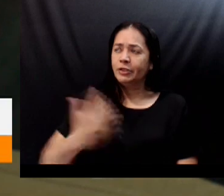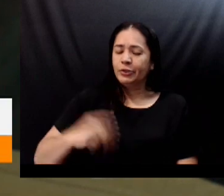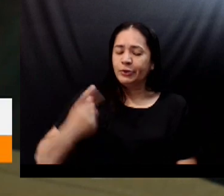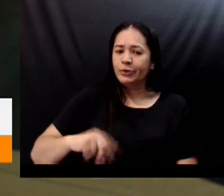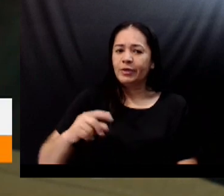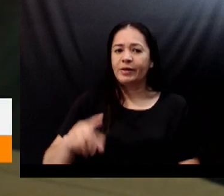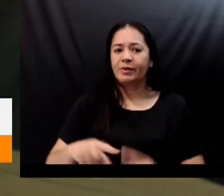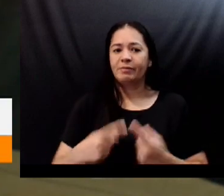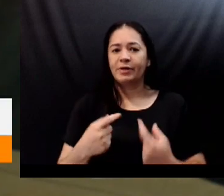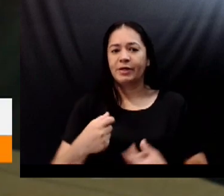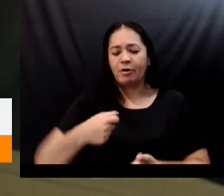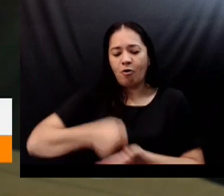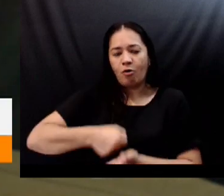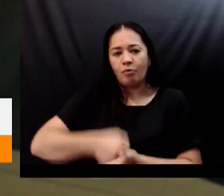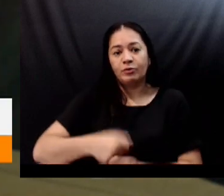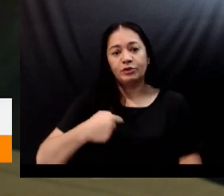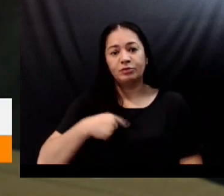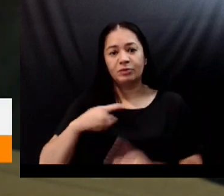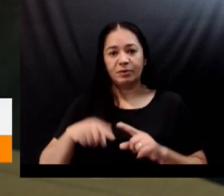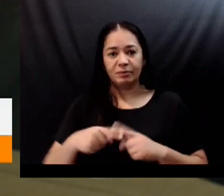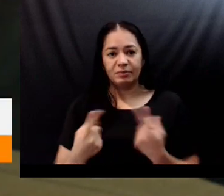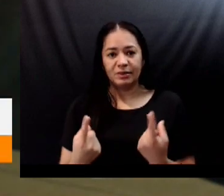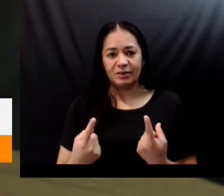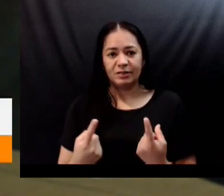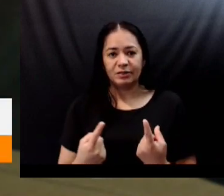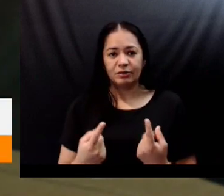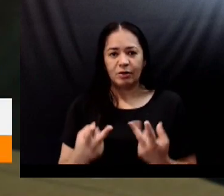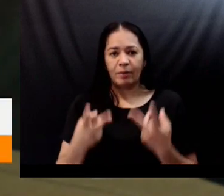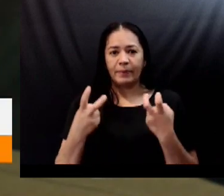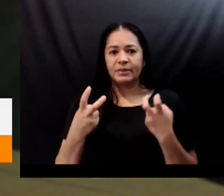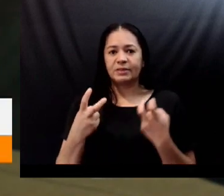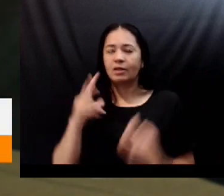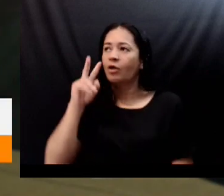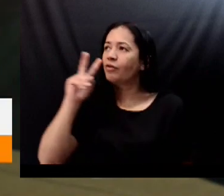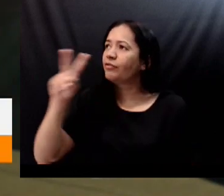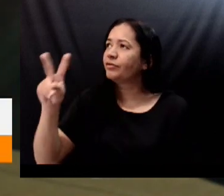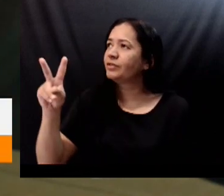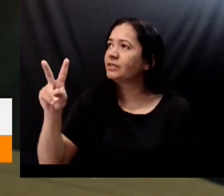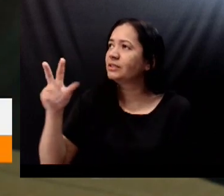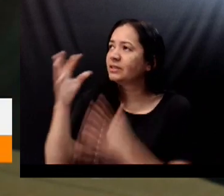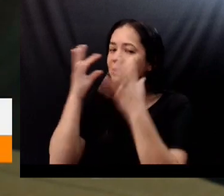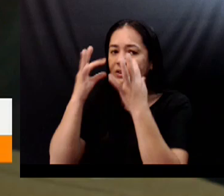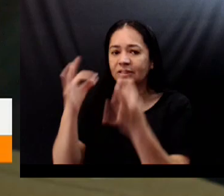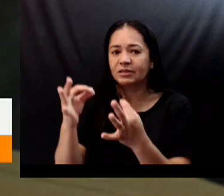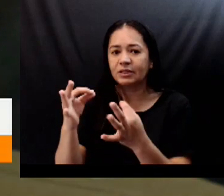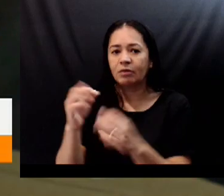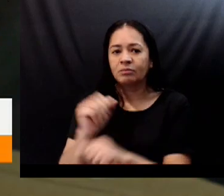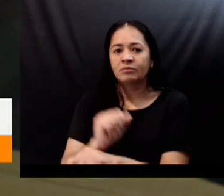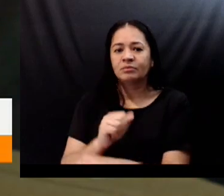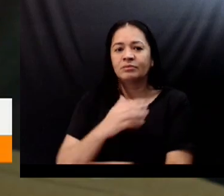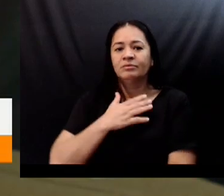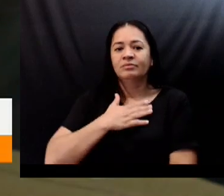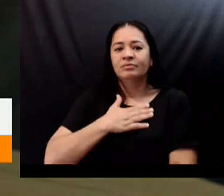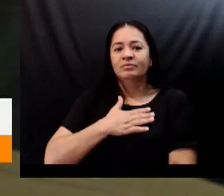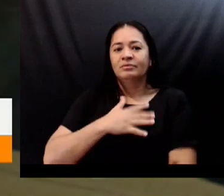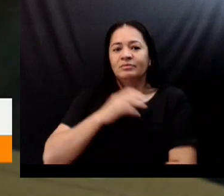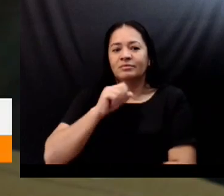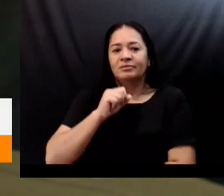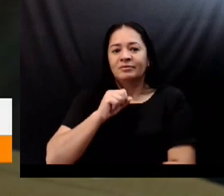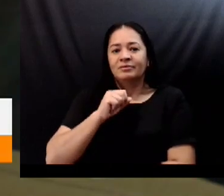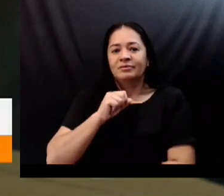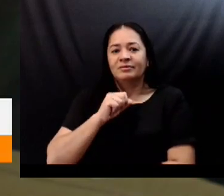mim. Só que quando eu vejo algo assim que me chama atenção, aí eu paro, dou uma respirada, olho para o céu, né,